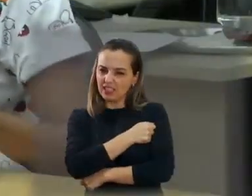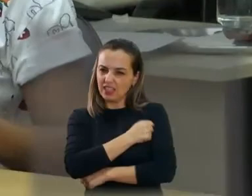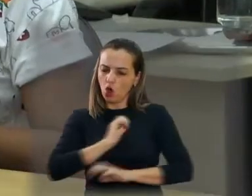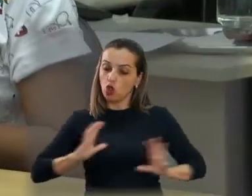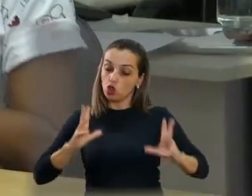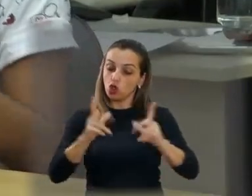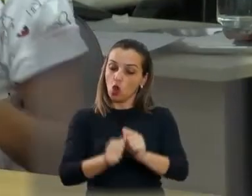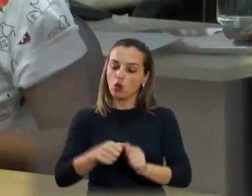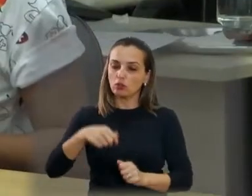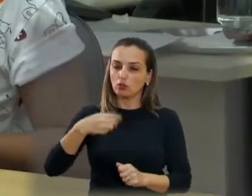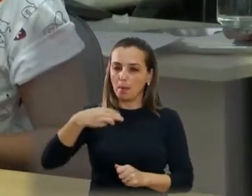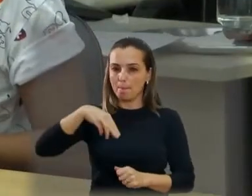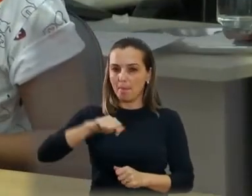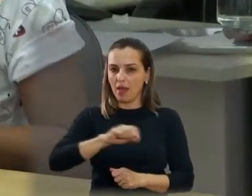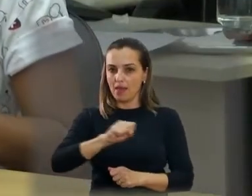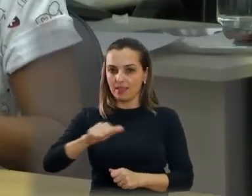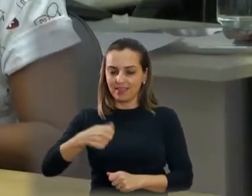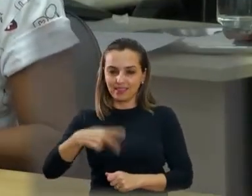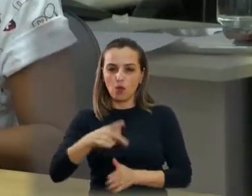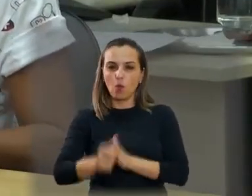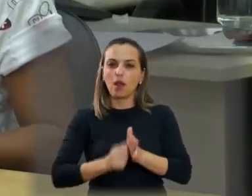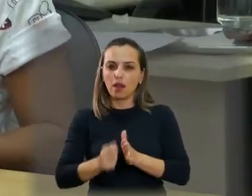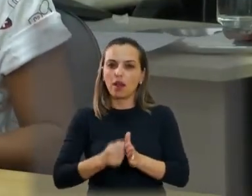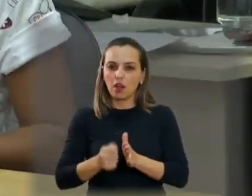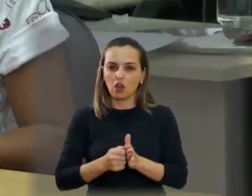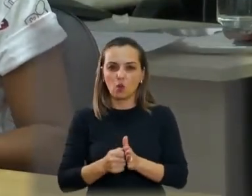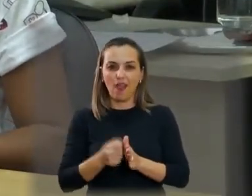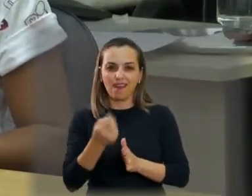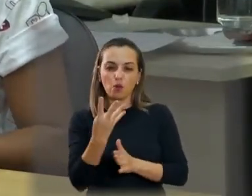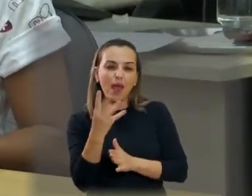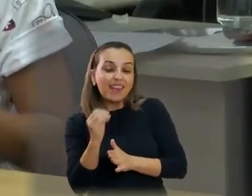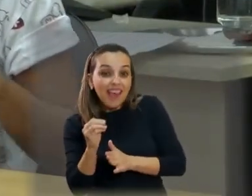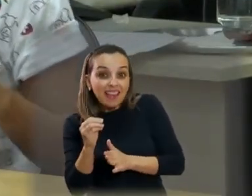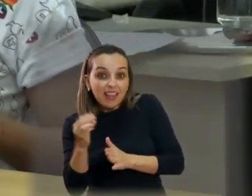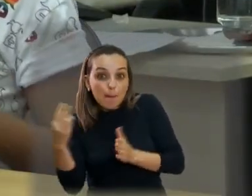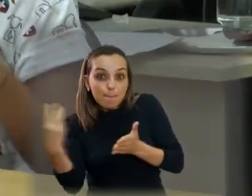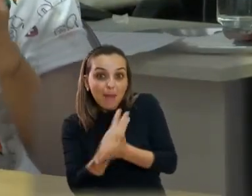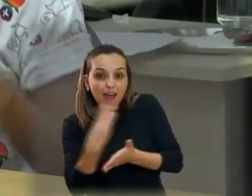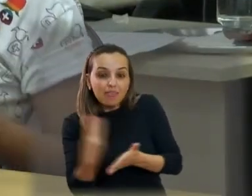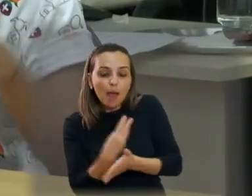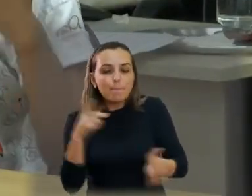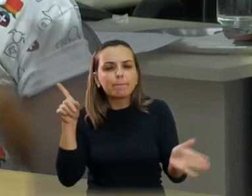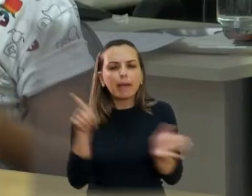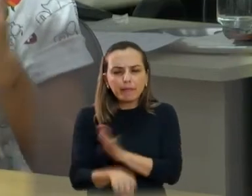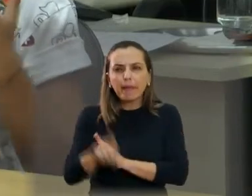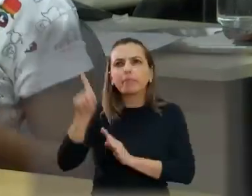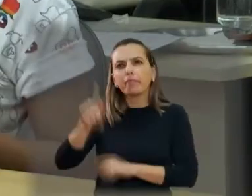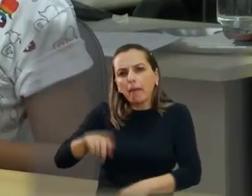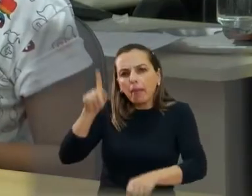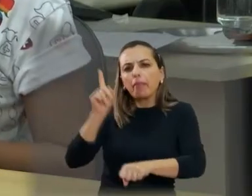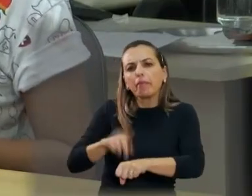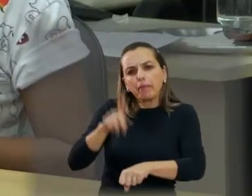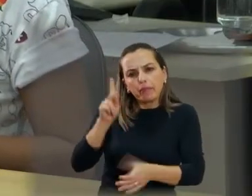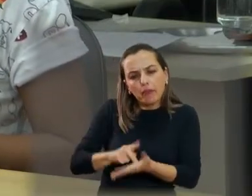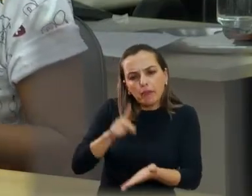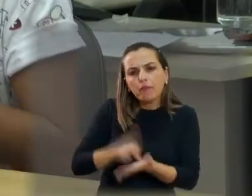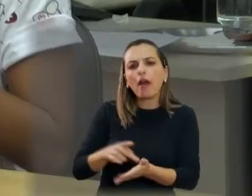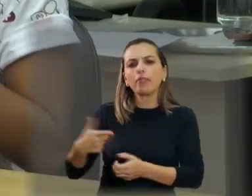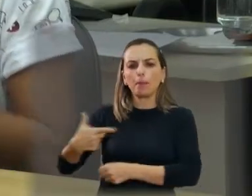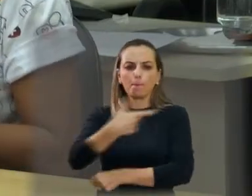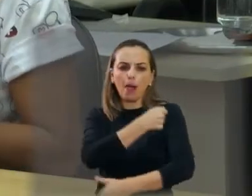Araraquara, em 10 minutos eu recebi mais de 40 mensagens no meu WhatsApp, perguntando se Araraquara seria vacinada em massa.